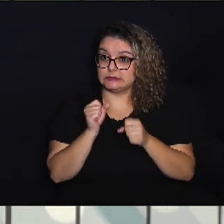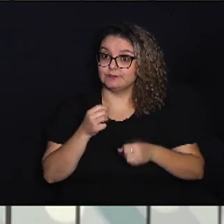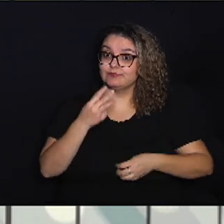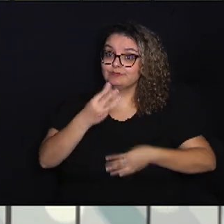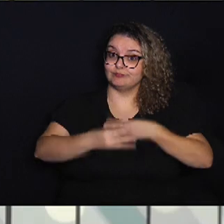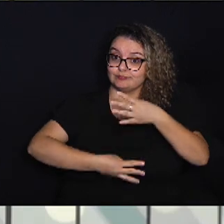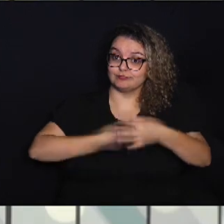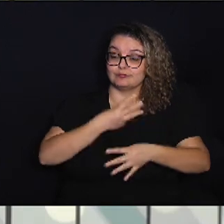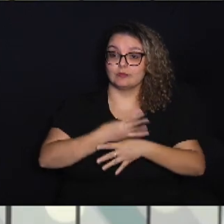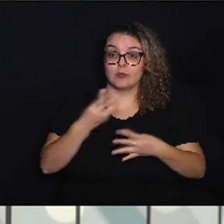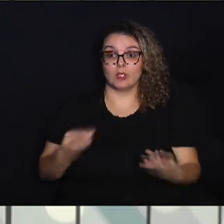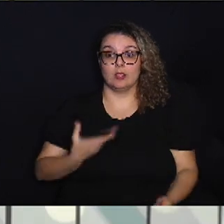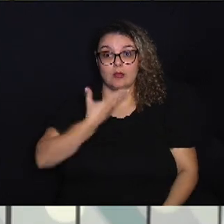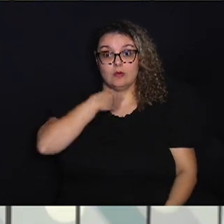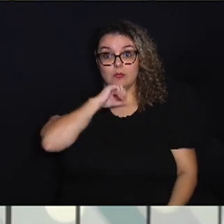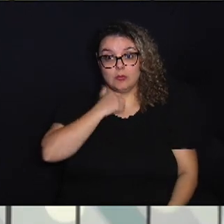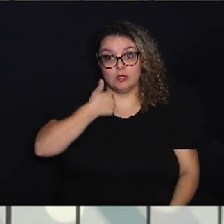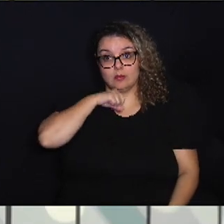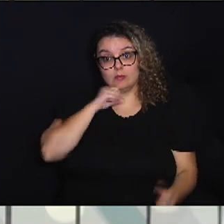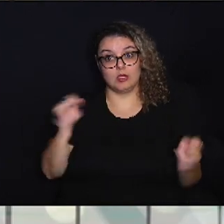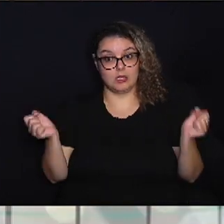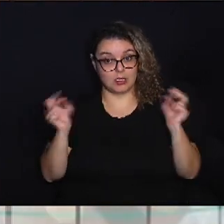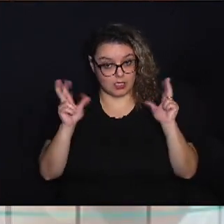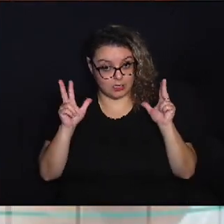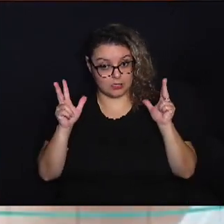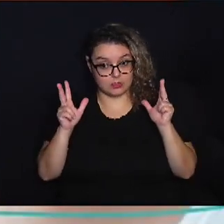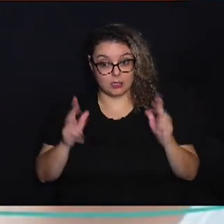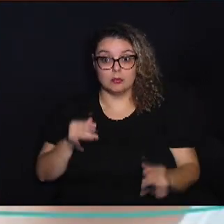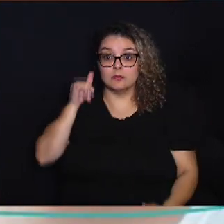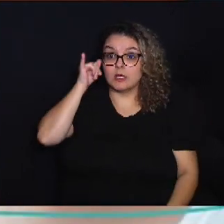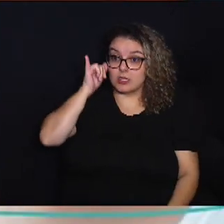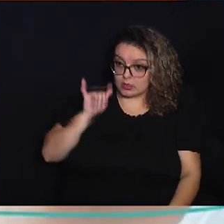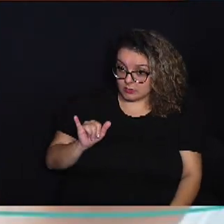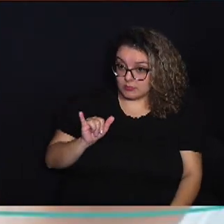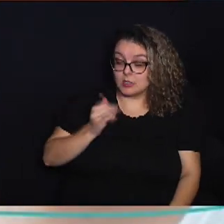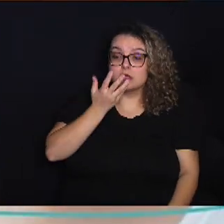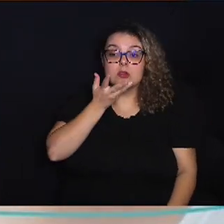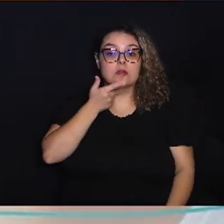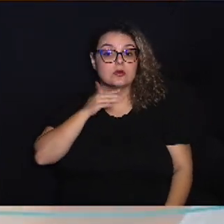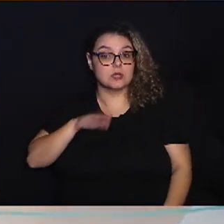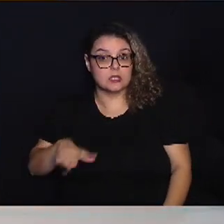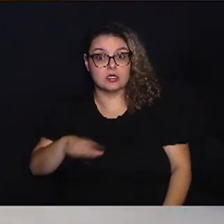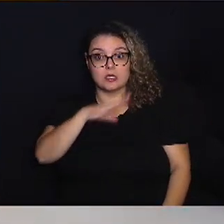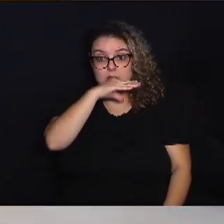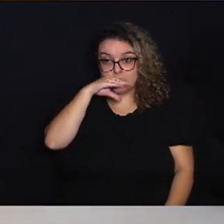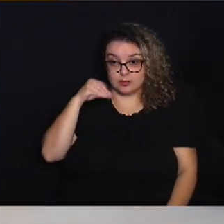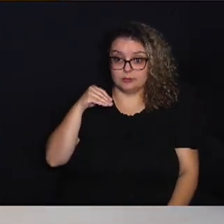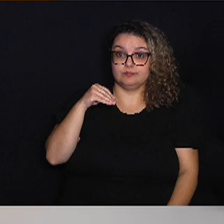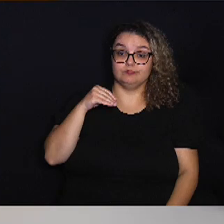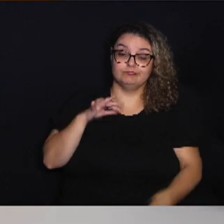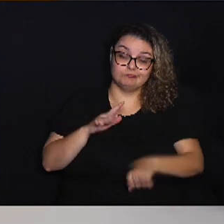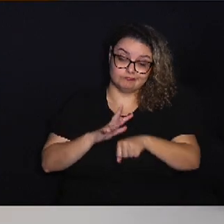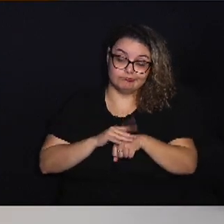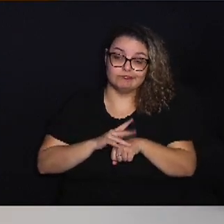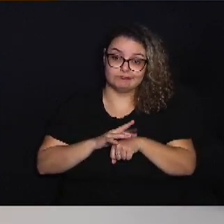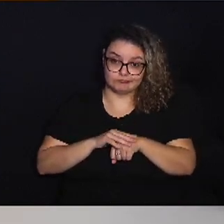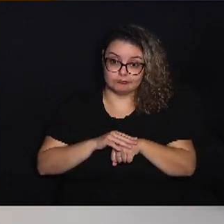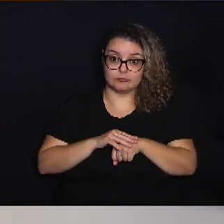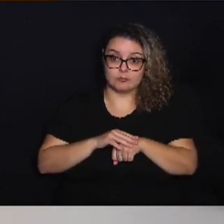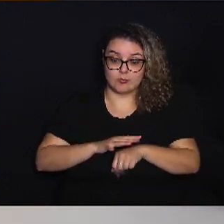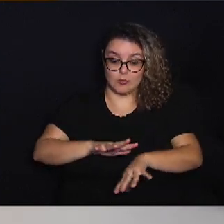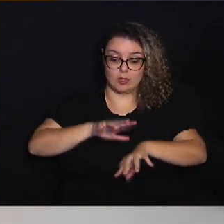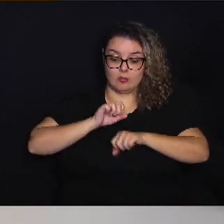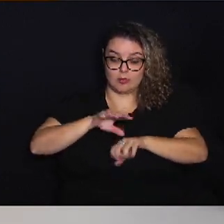precisam ficar ainda mais atentos para evitar que as crianças e adolescentes fiquem doentes por